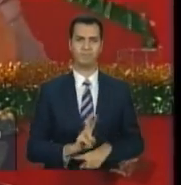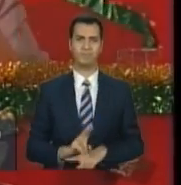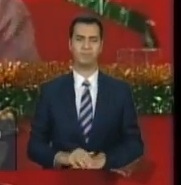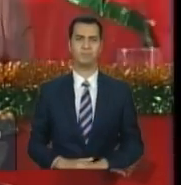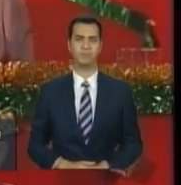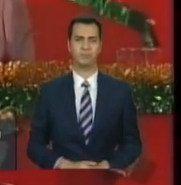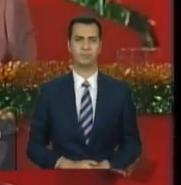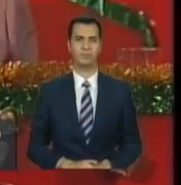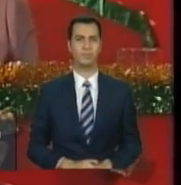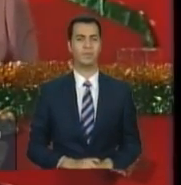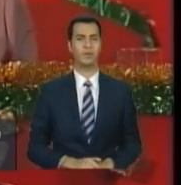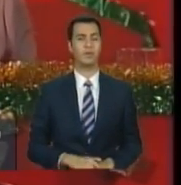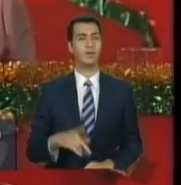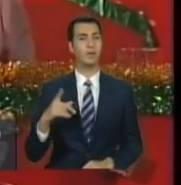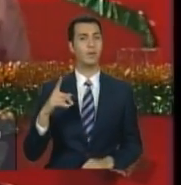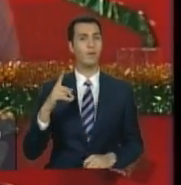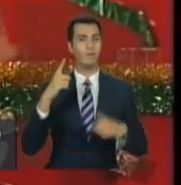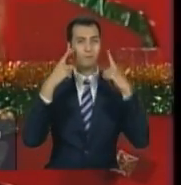contra a violência.